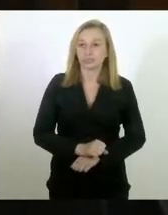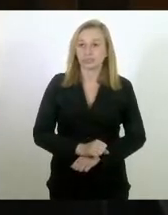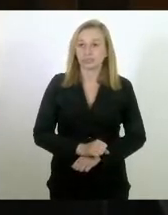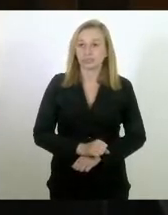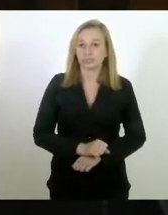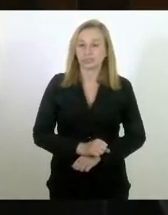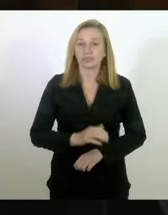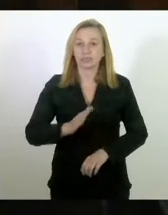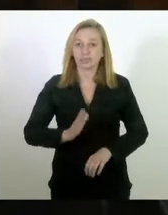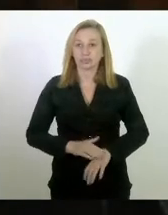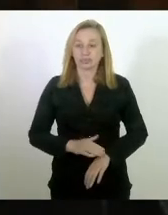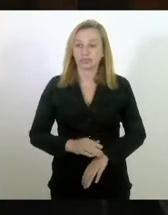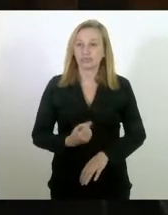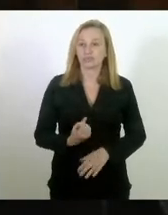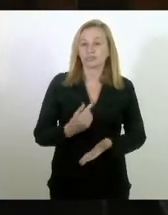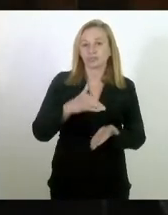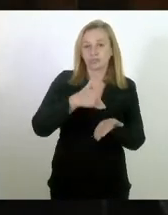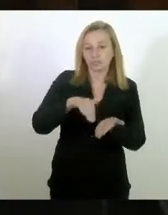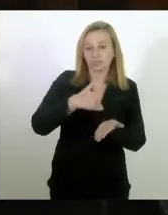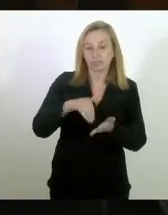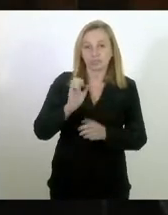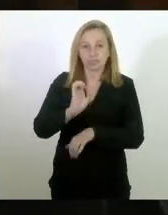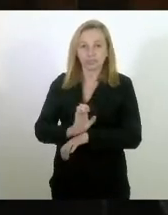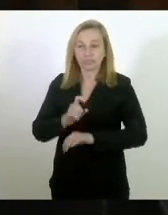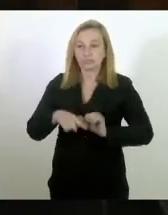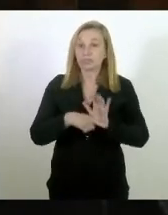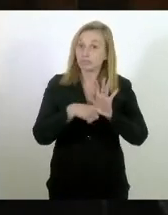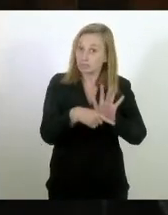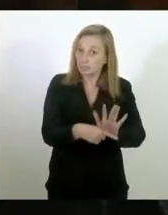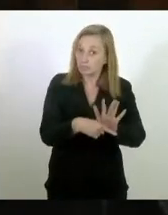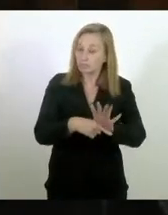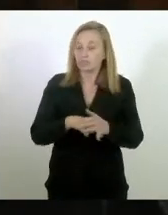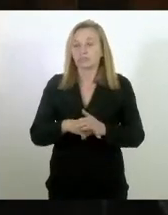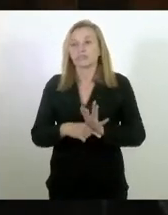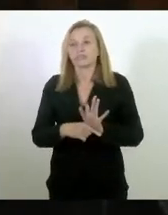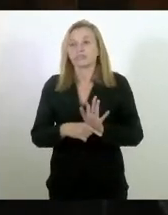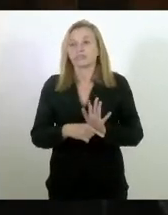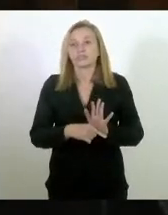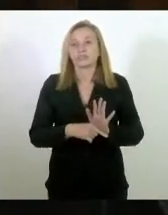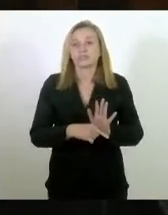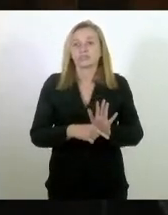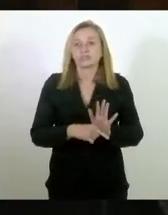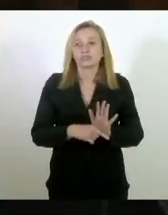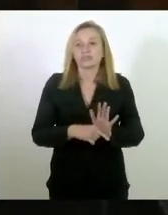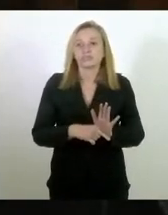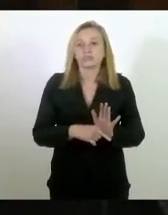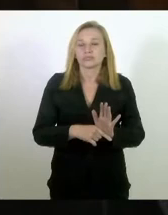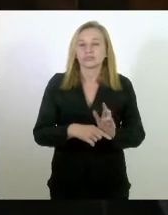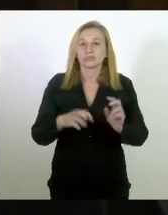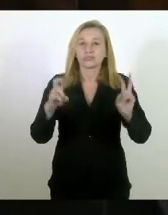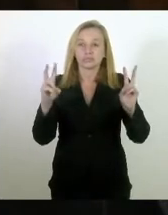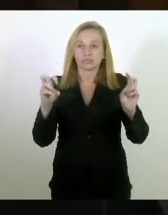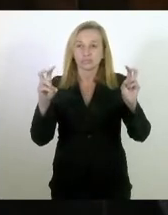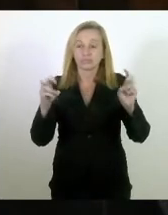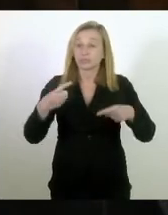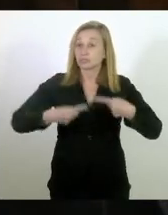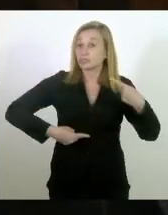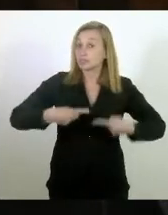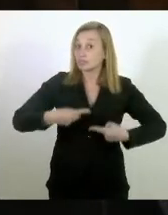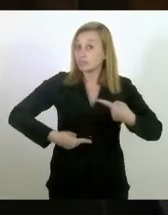Secretaria de Estado e para atender os arreglos políticos